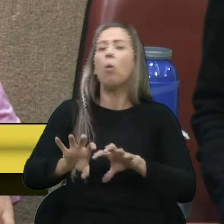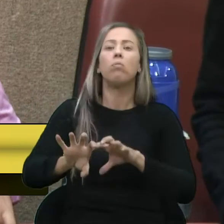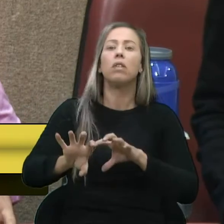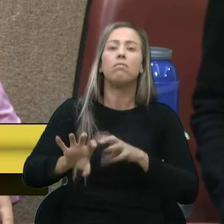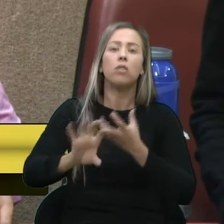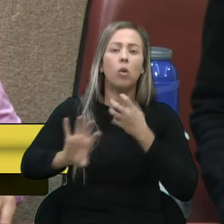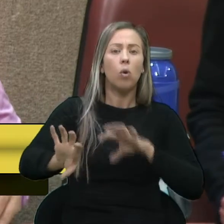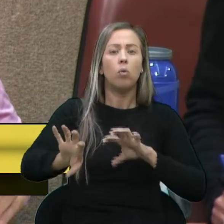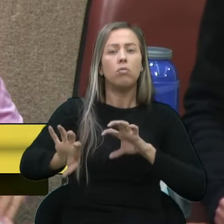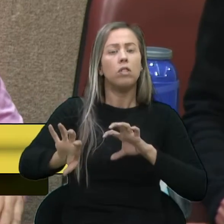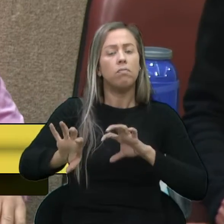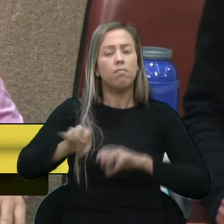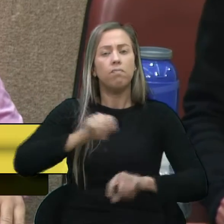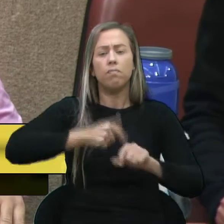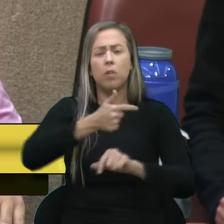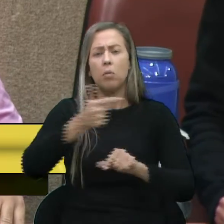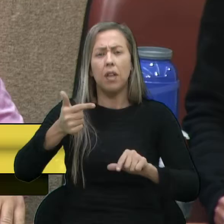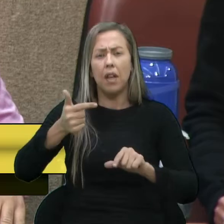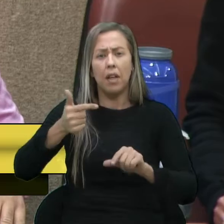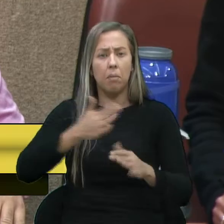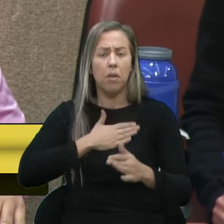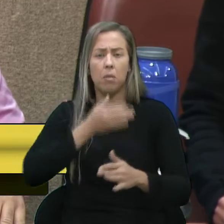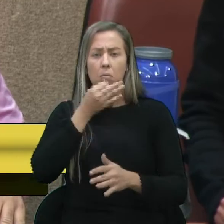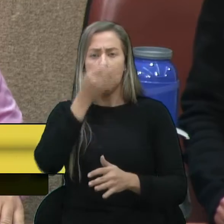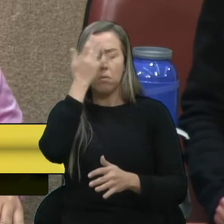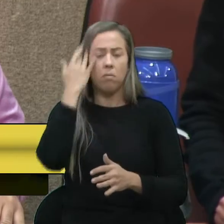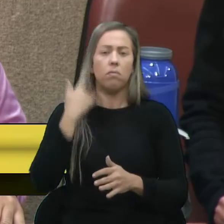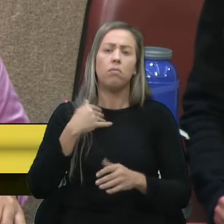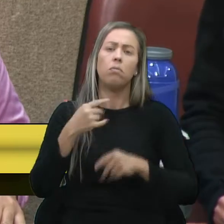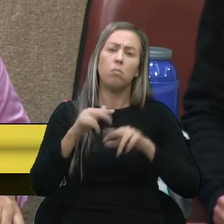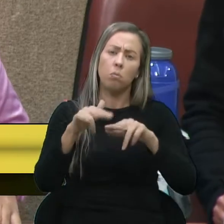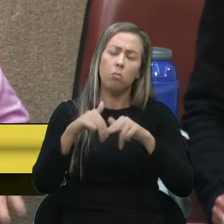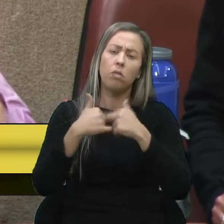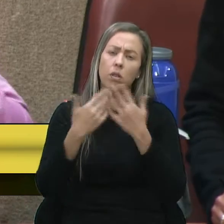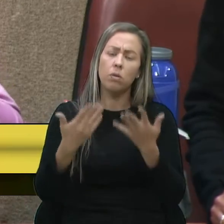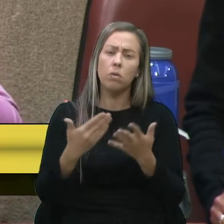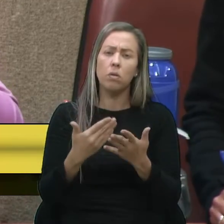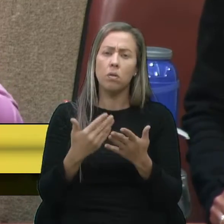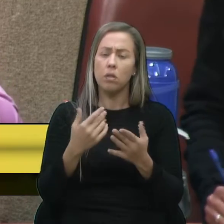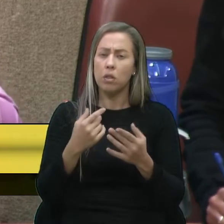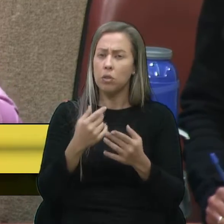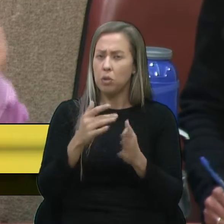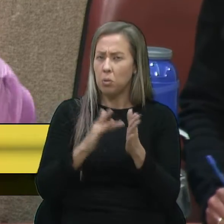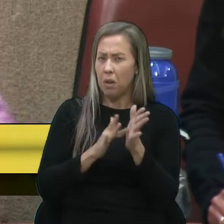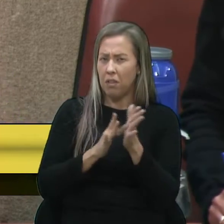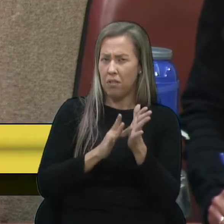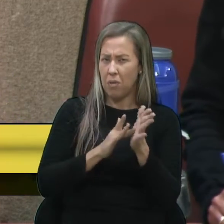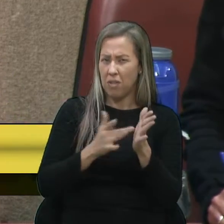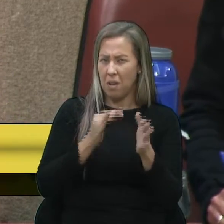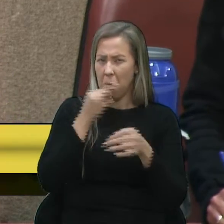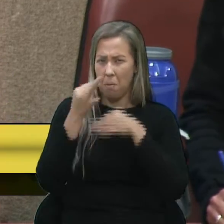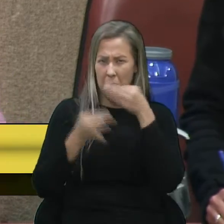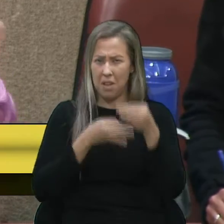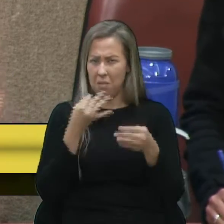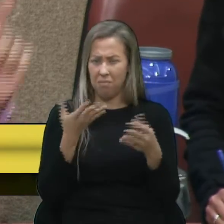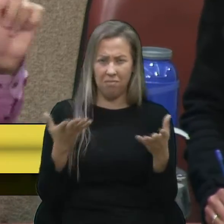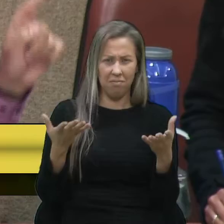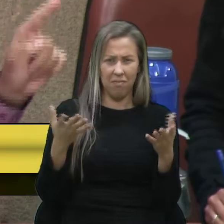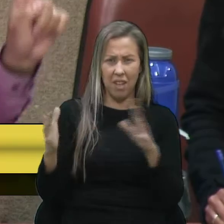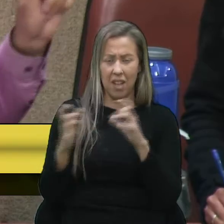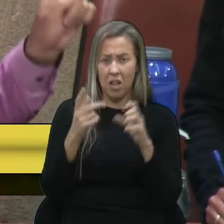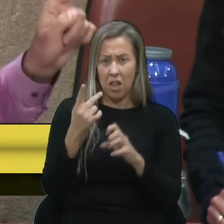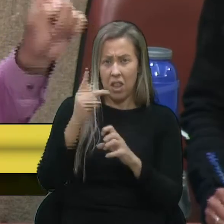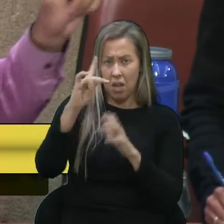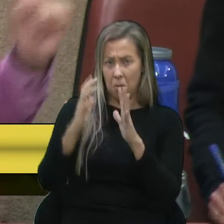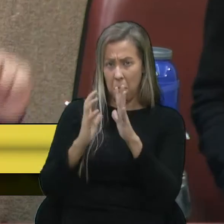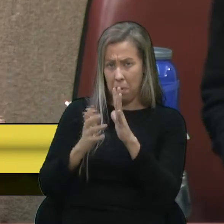que não é minha. Em razão disso, de uma falsa dicotomia, aliás, o seu